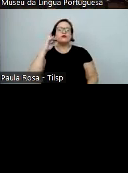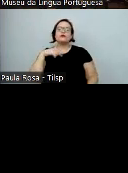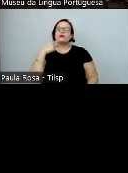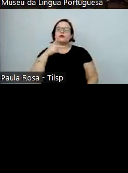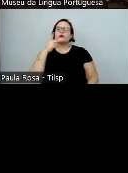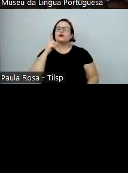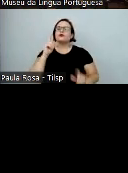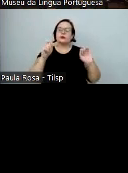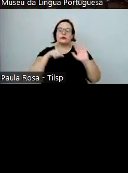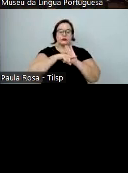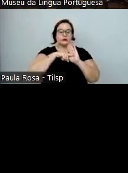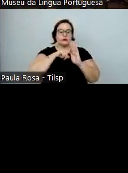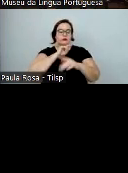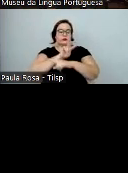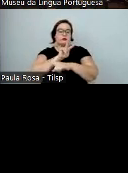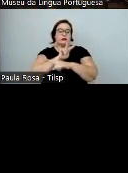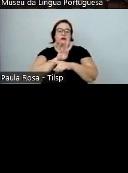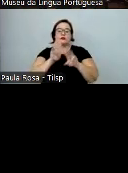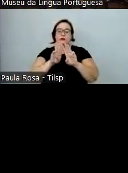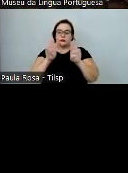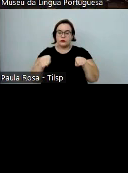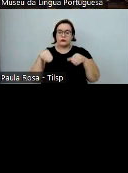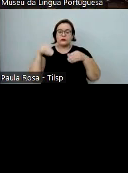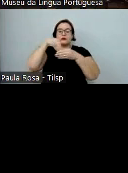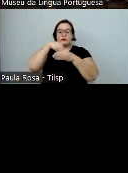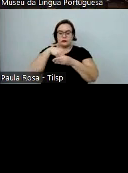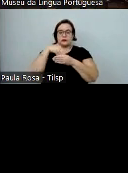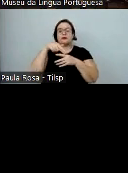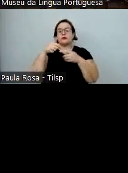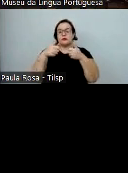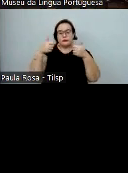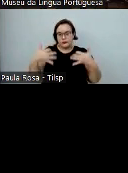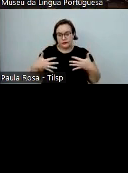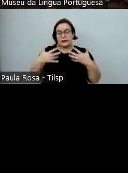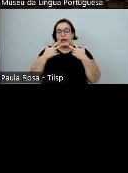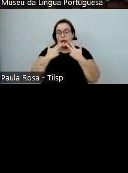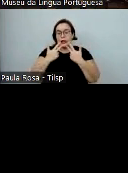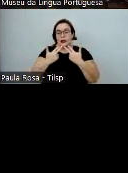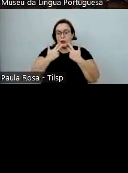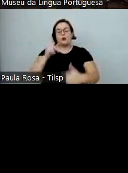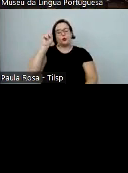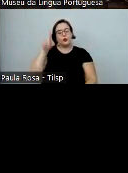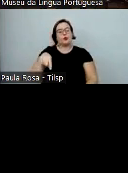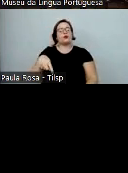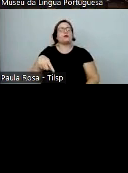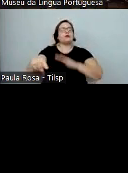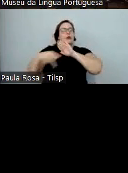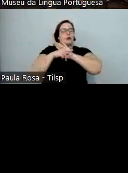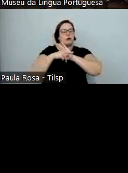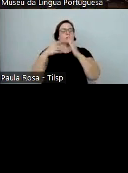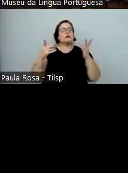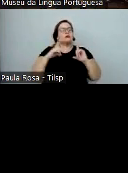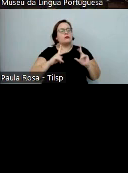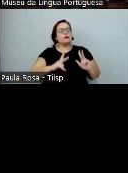pesquisa e preservação no museu que tava que tá abordando a língua como patrimônio então desde o recorte até o potencial